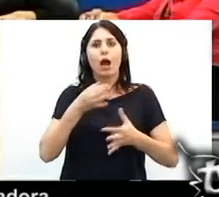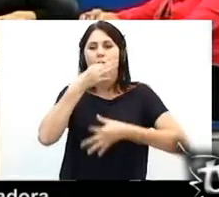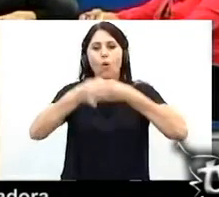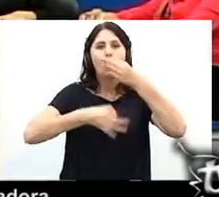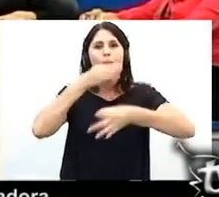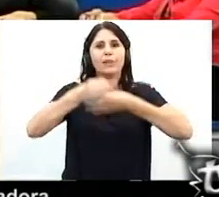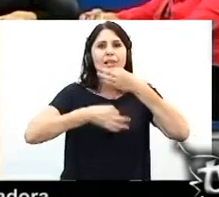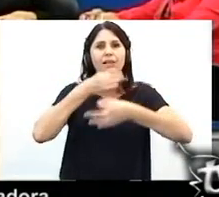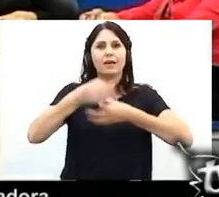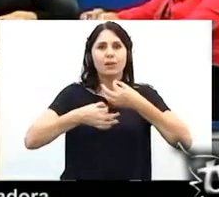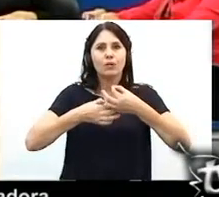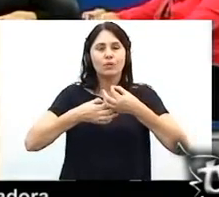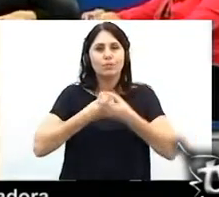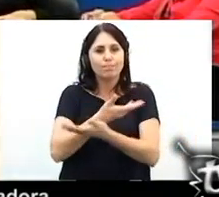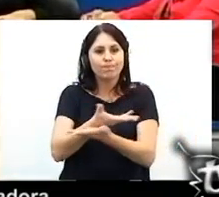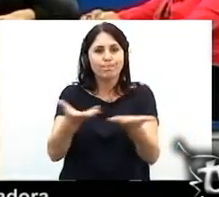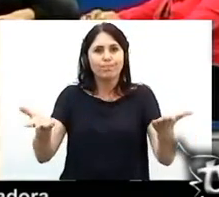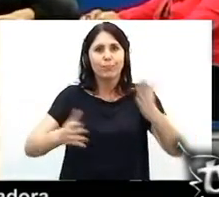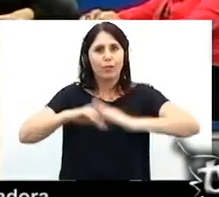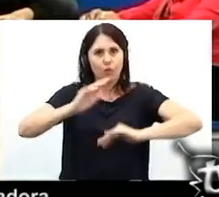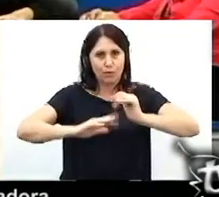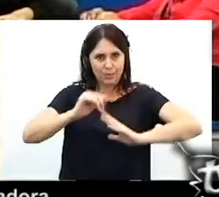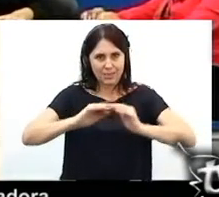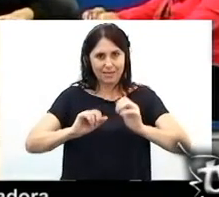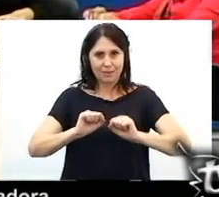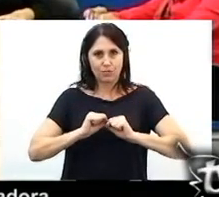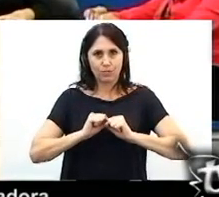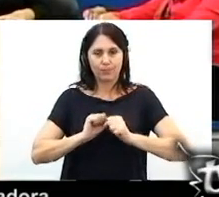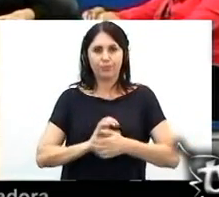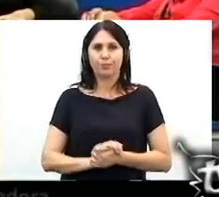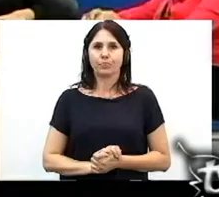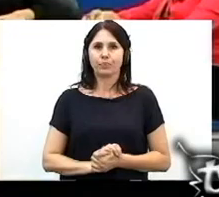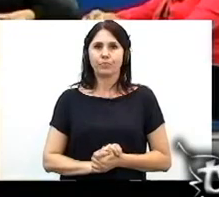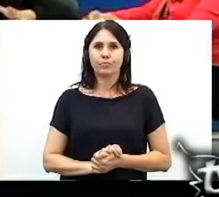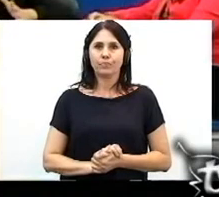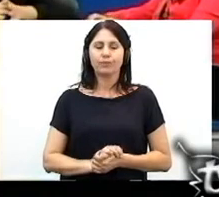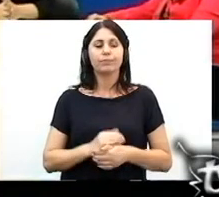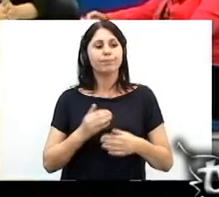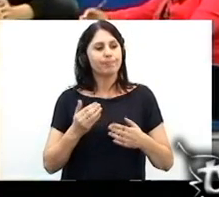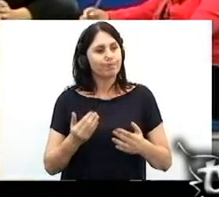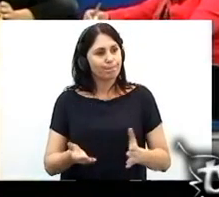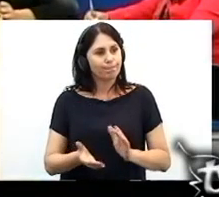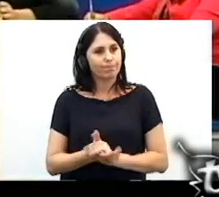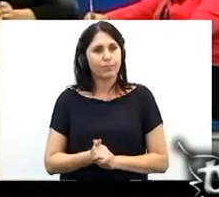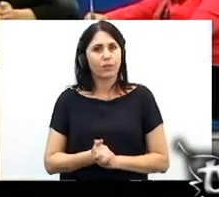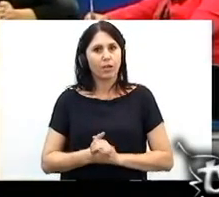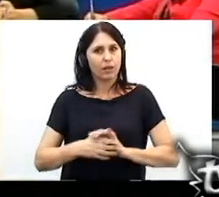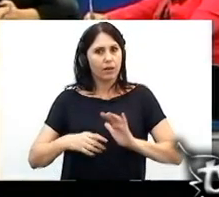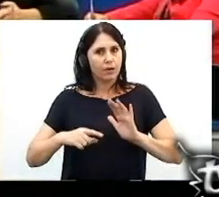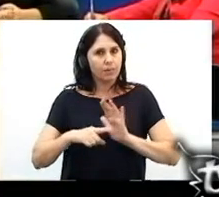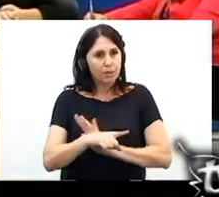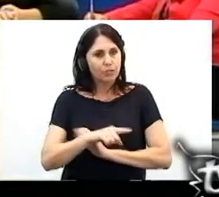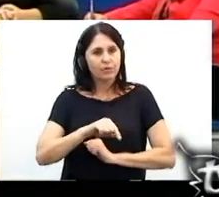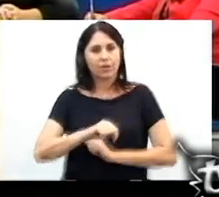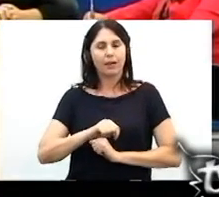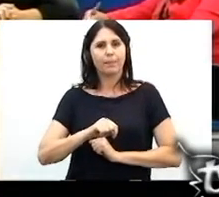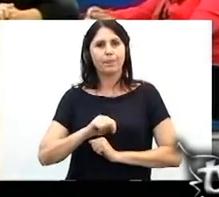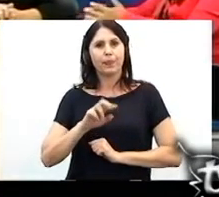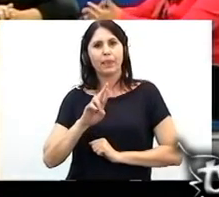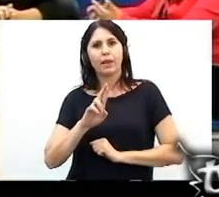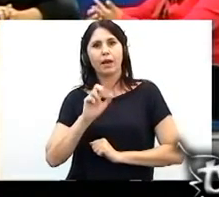que somos, né? Mas além de fiscalizar, a gente tem que ser, sim, agentes públicos formadores de